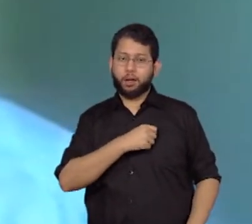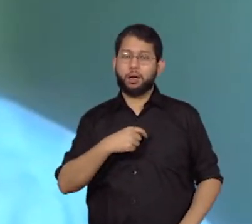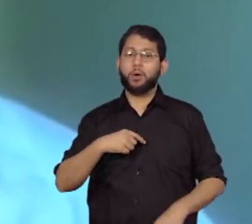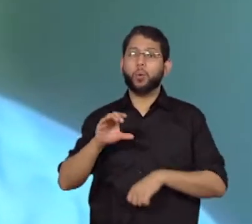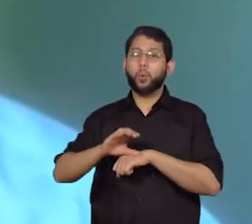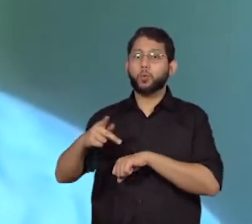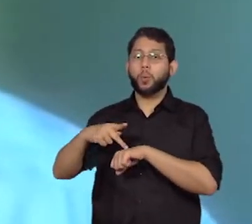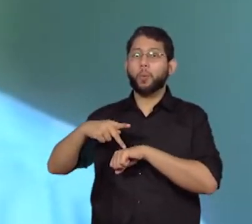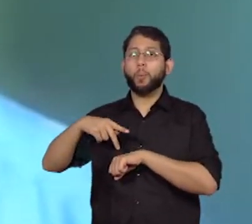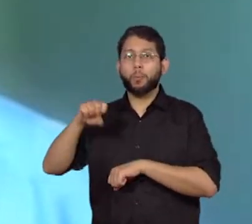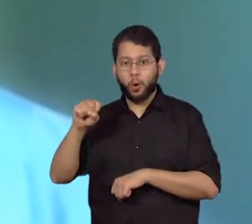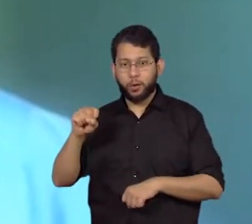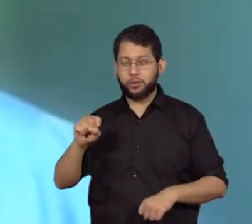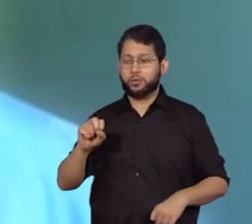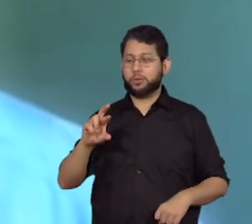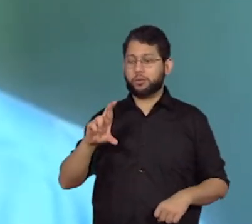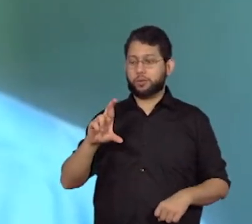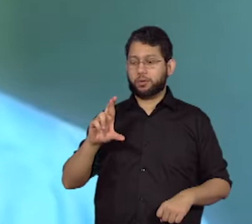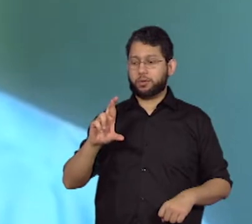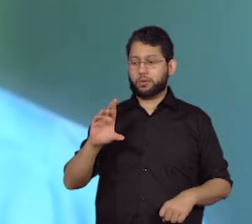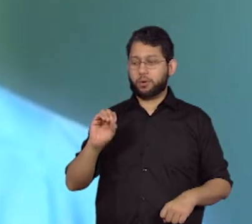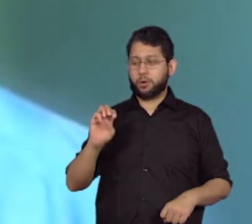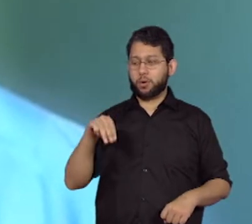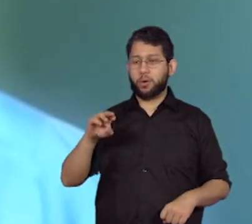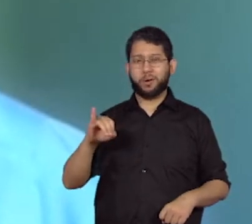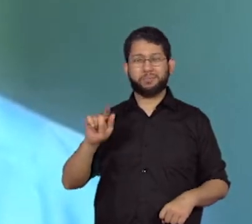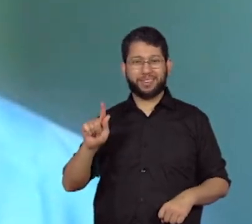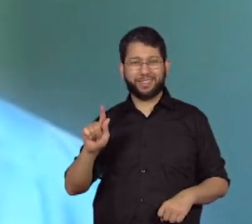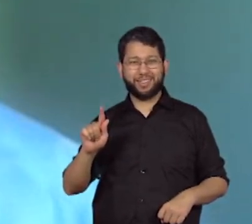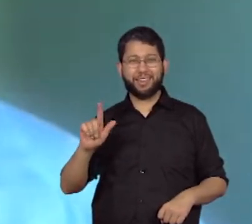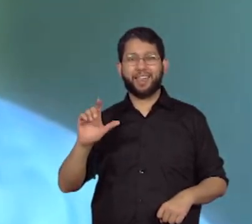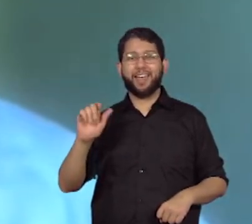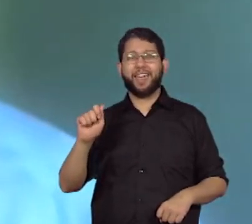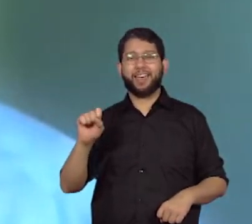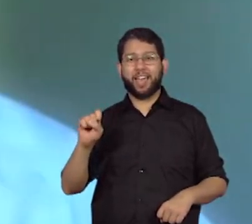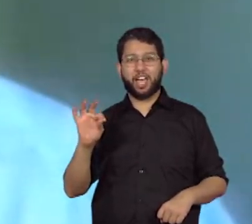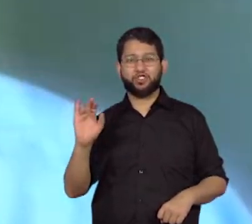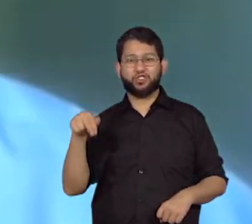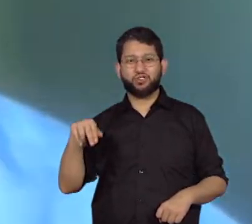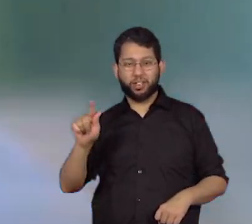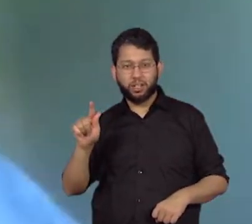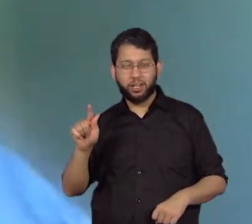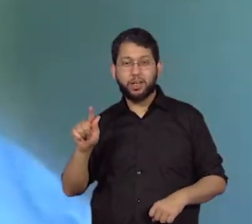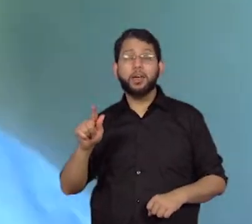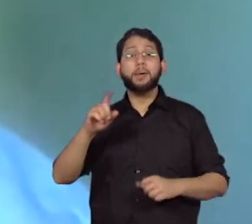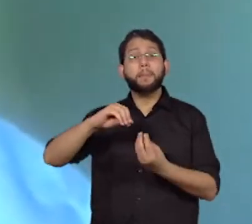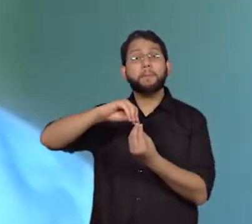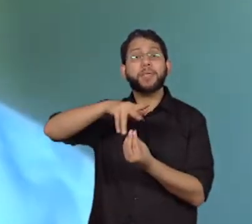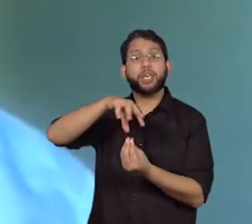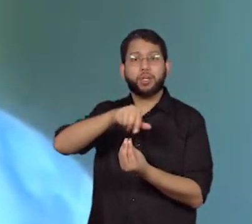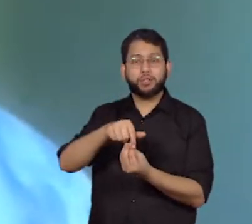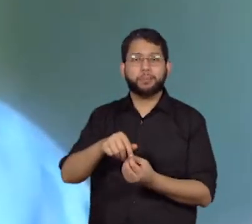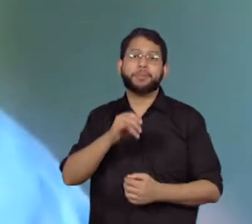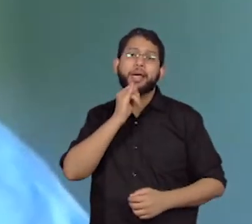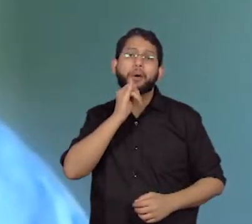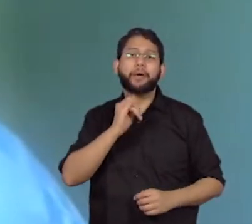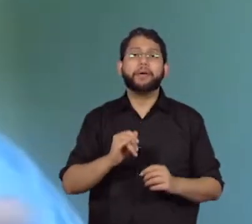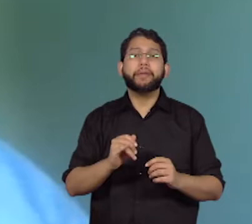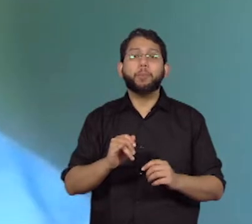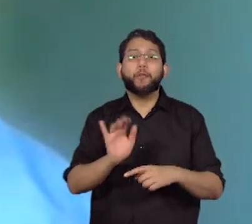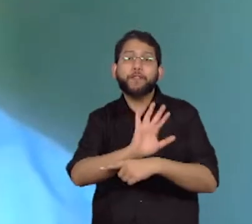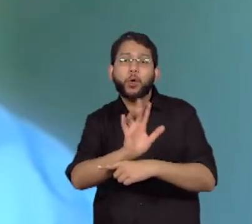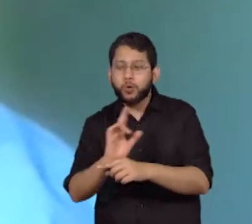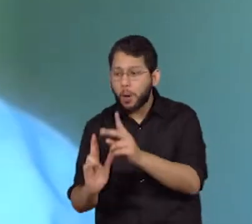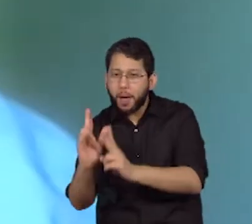uma pós-graduação em Broadcasting e Digital Media. Então assim, eu edito Premiere, coisas que eu